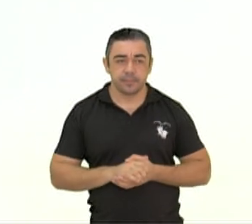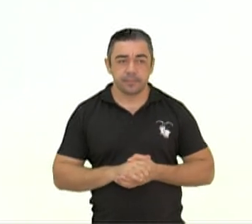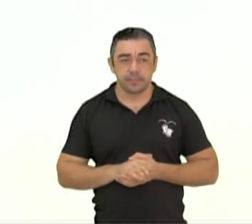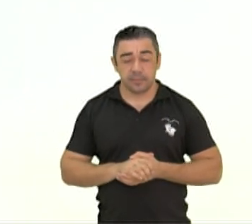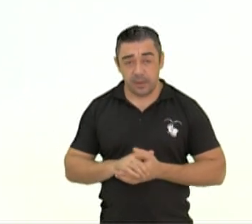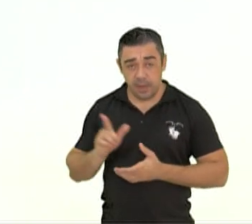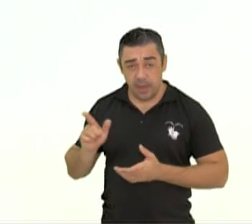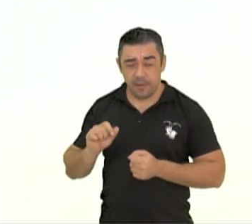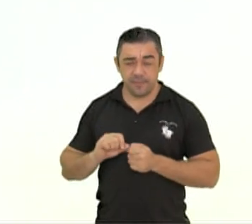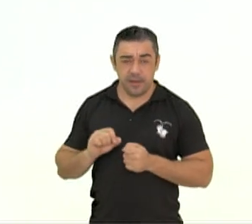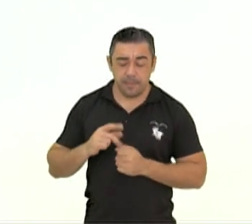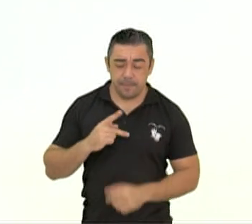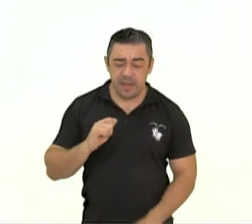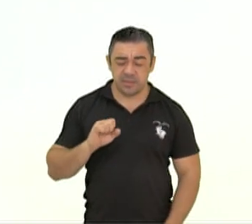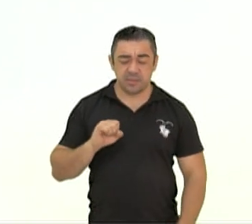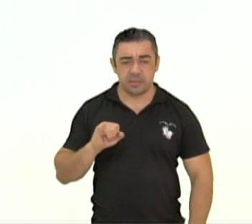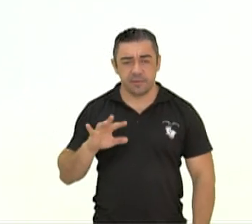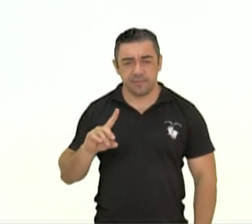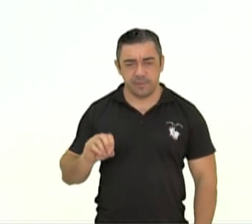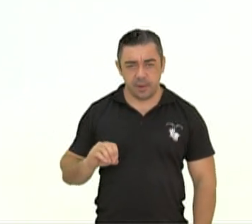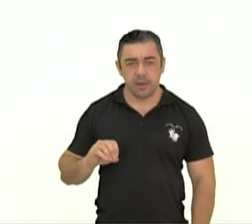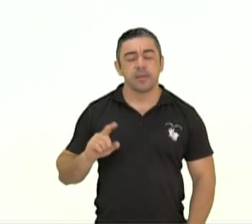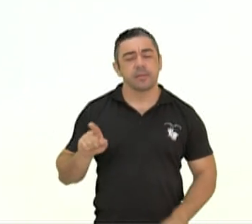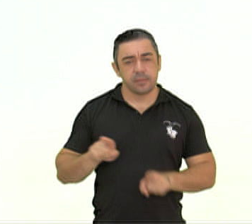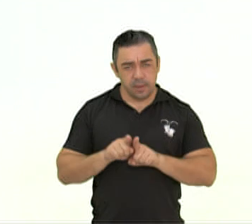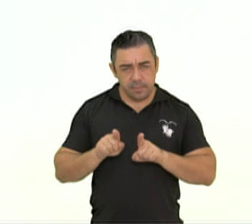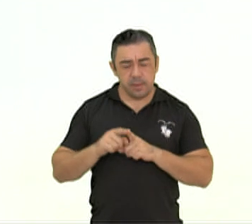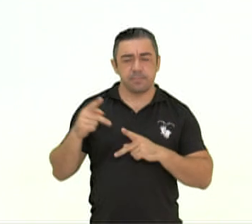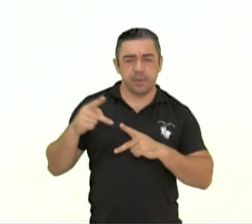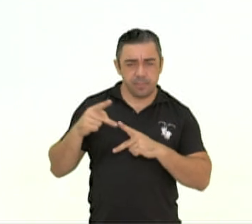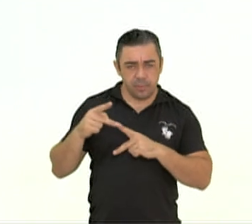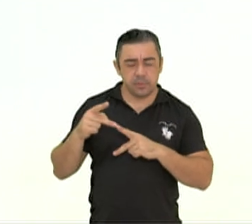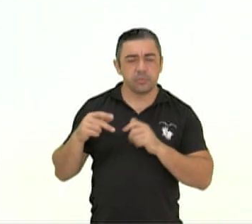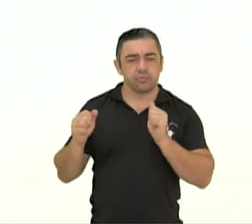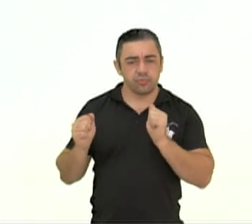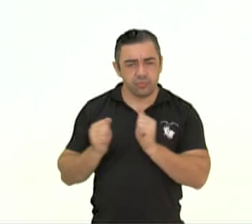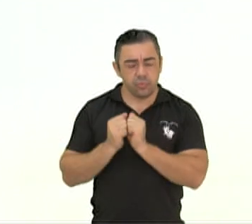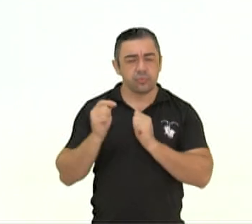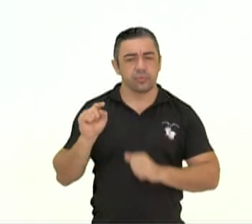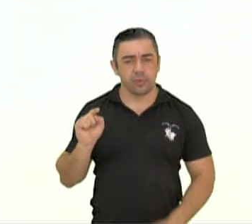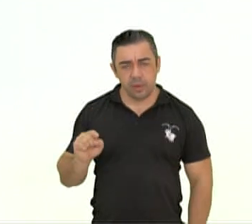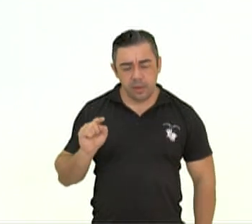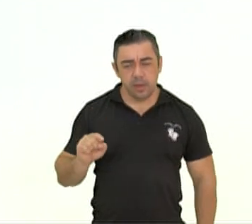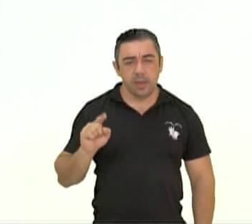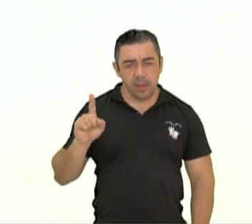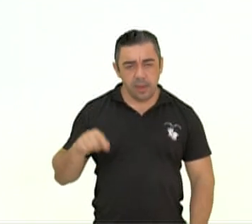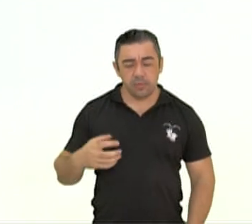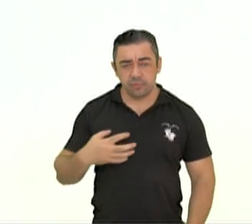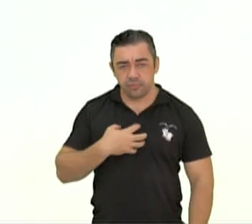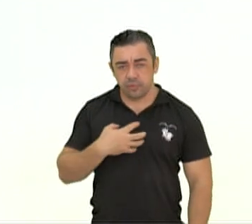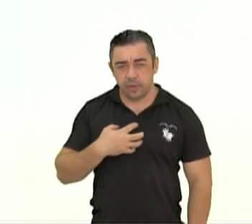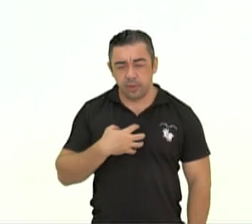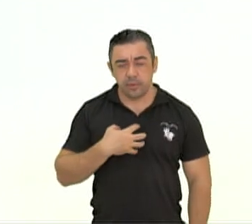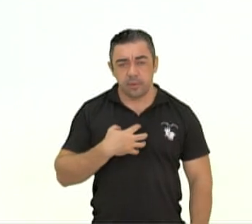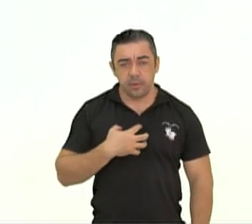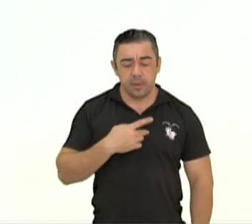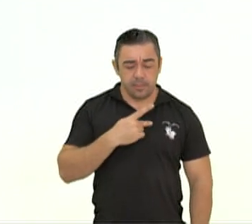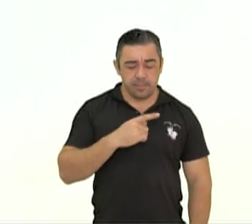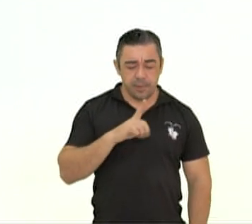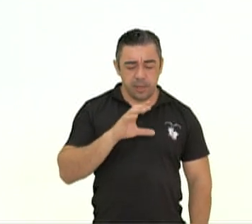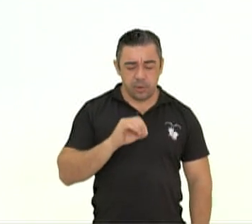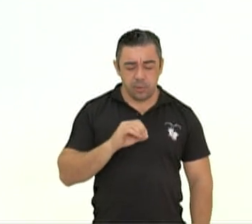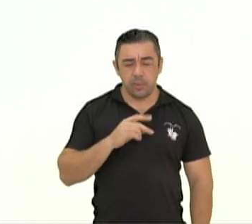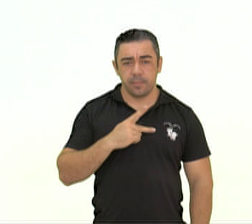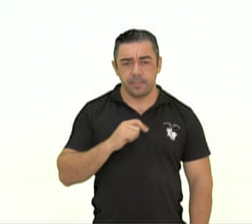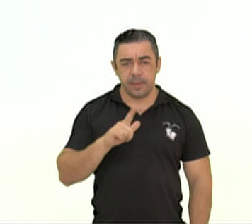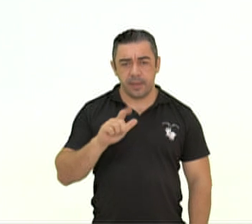Agente da passiva é um termo preposicionado, introduzido pela preposição e suas formas flexionadas, pelo, pela, pelos